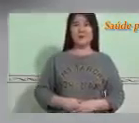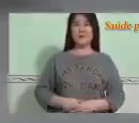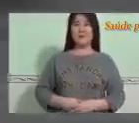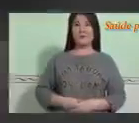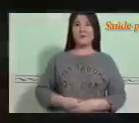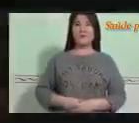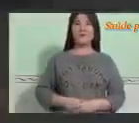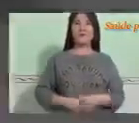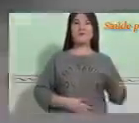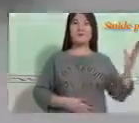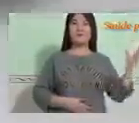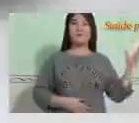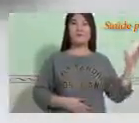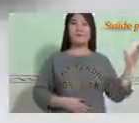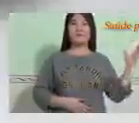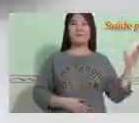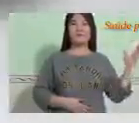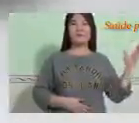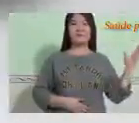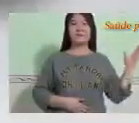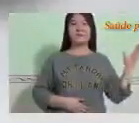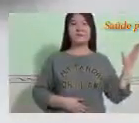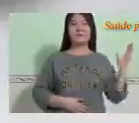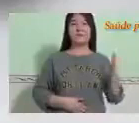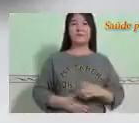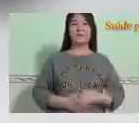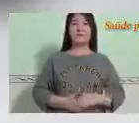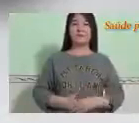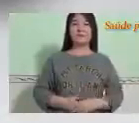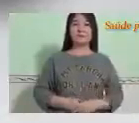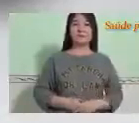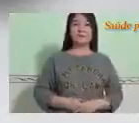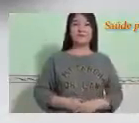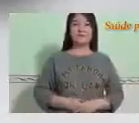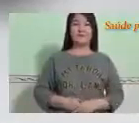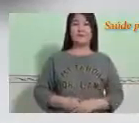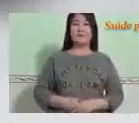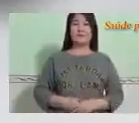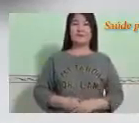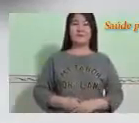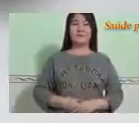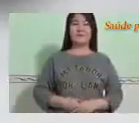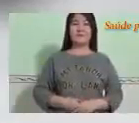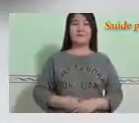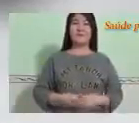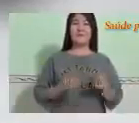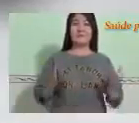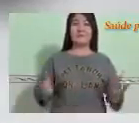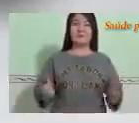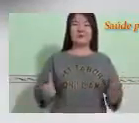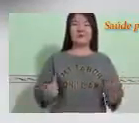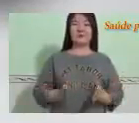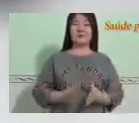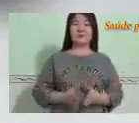especialmente os feitos em níquel, vírgula, provoca má alergia, vírgula, levando a coceira, vírgula, vermelhidão e dor no local, ponto e vírgula,